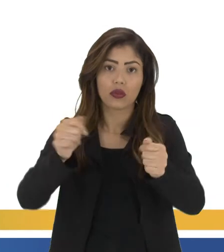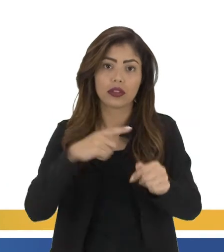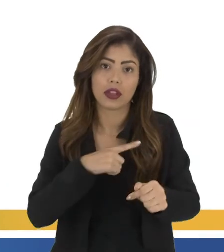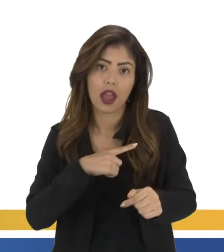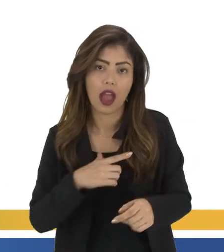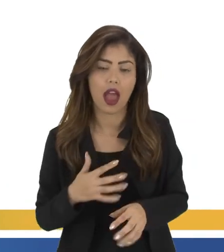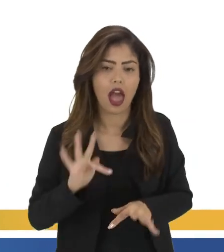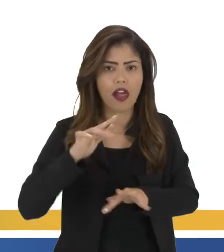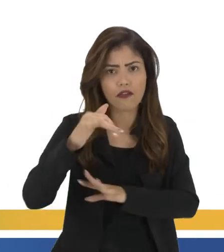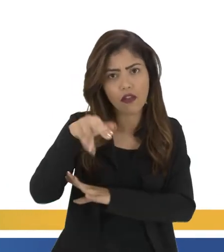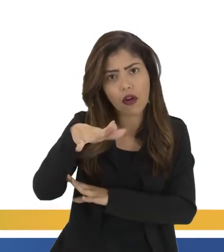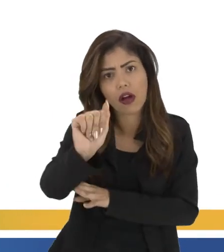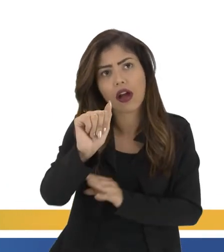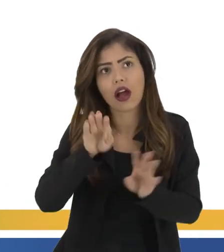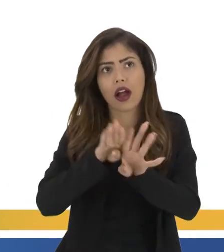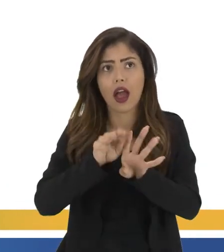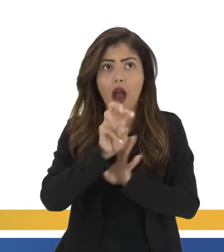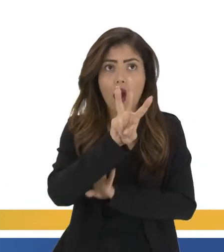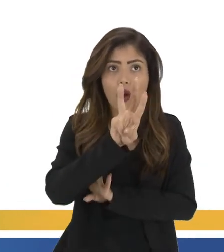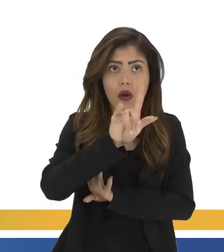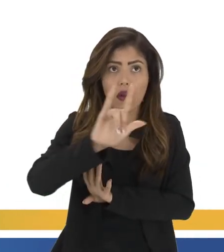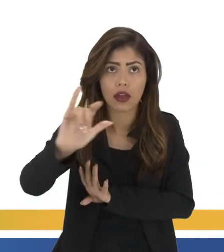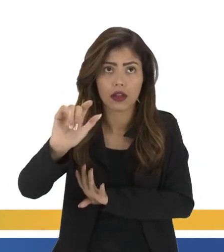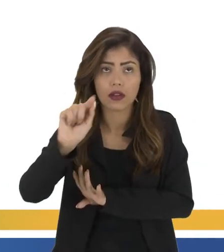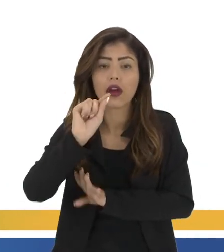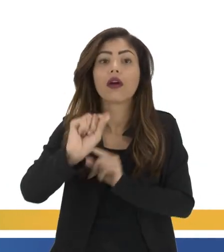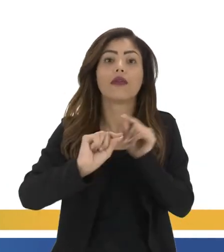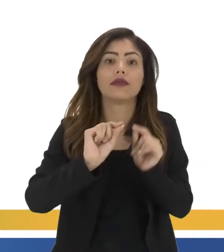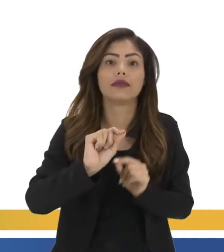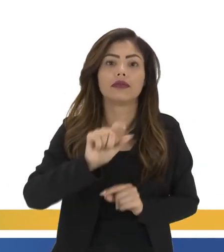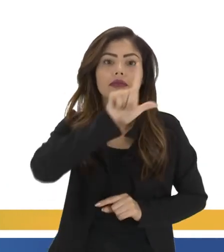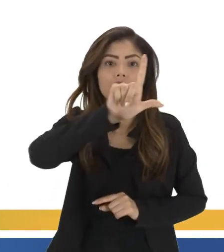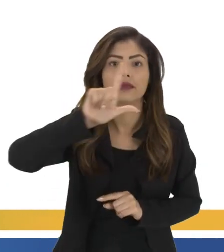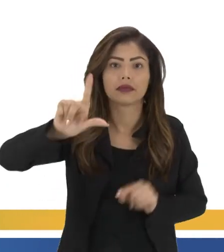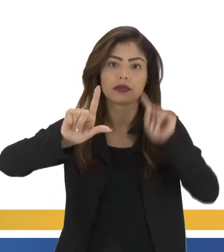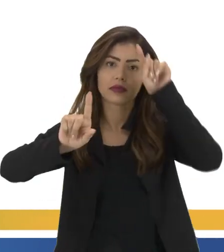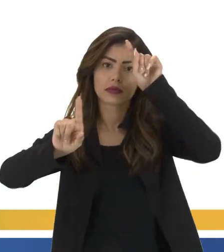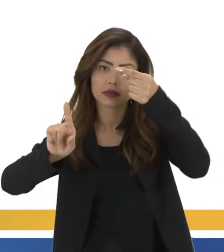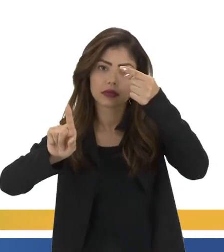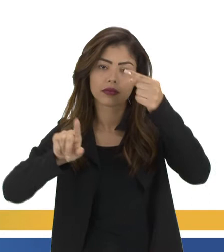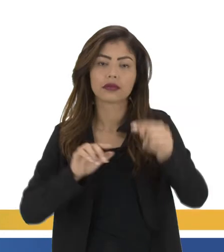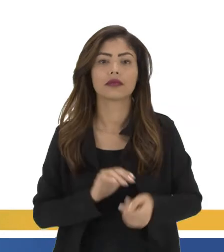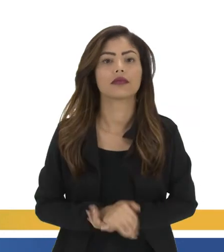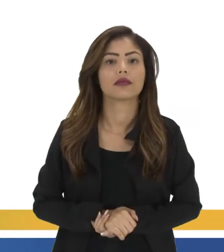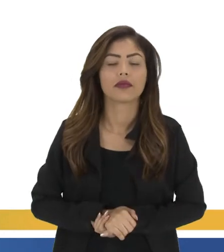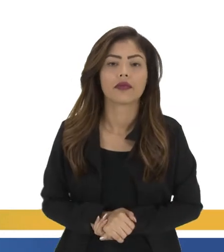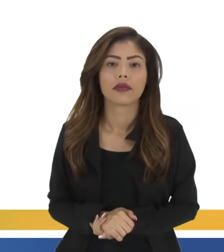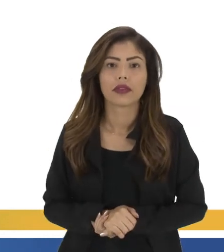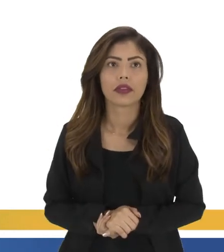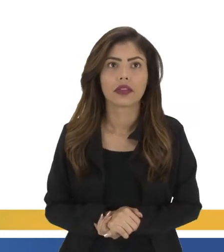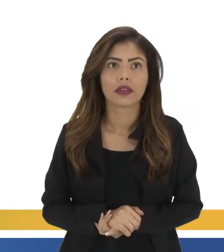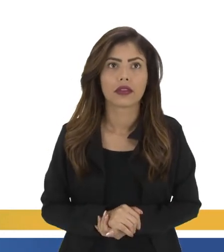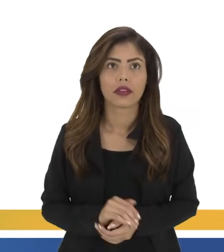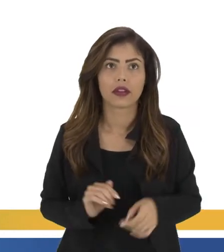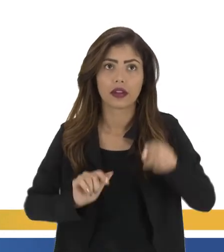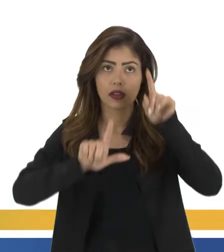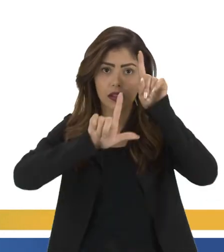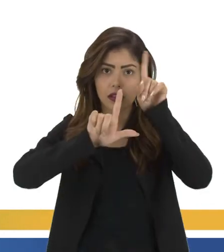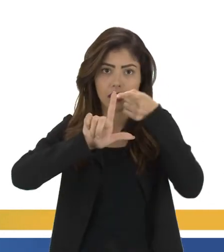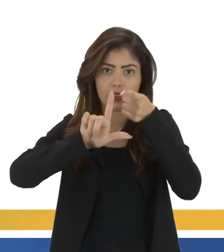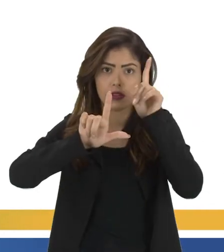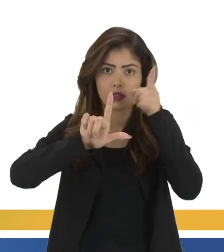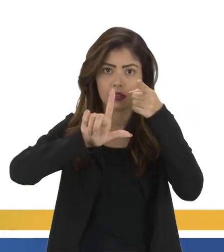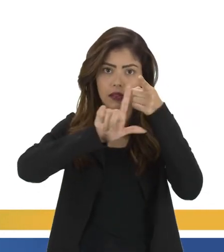abreviada. A forma abreviada de will, como você pode acompanhar, é só o apóstrofo LL, que fica assim, ó,